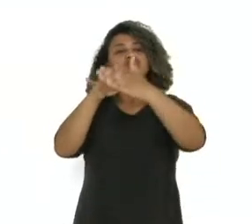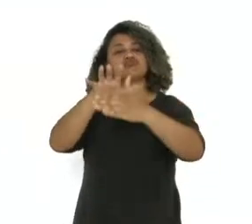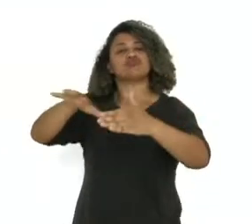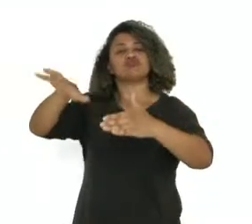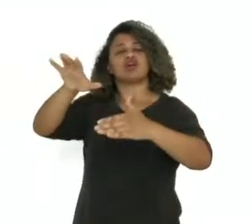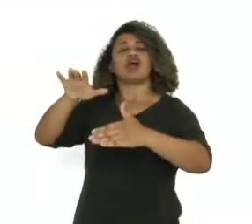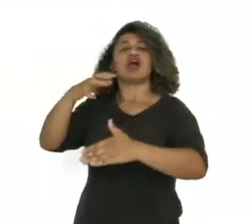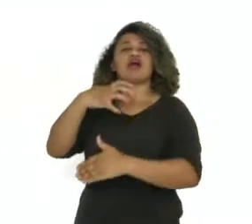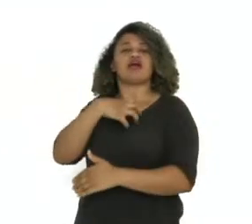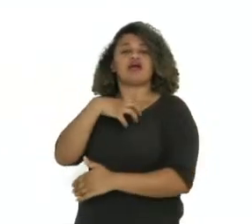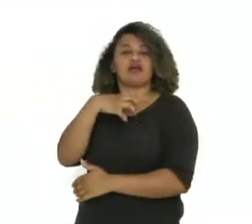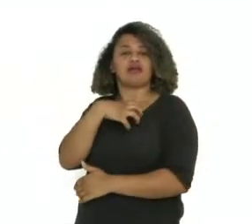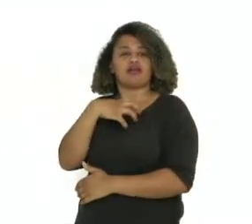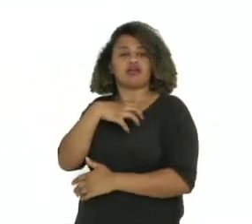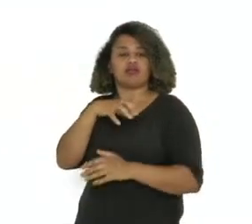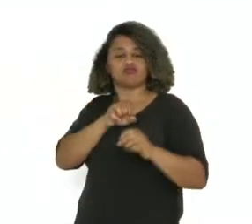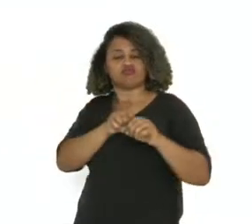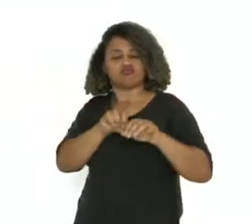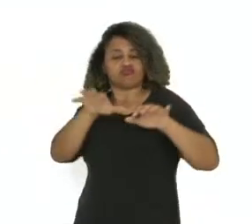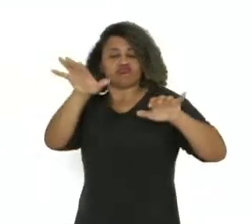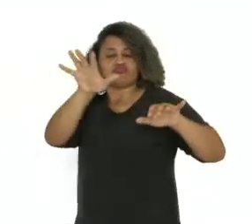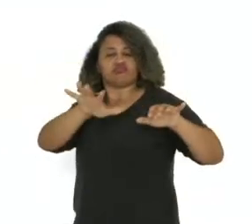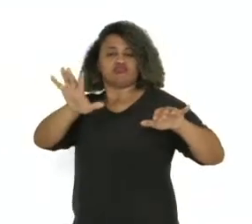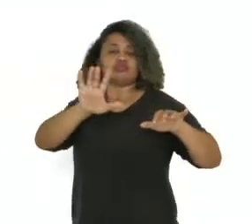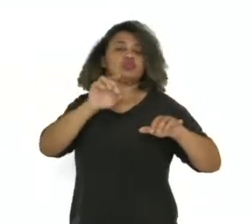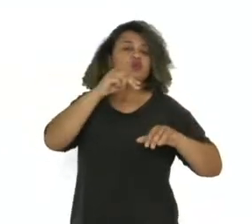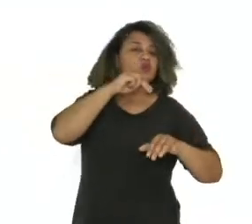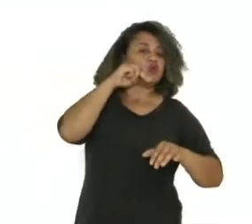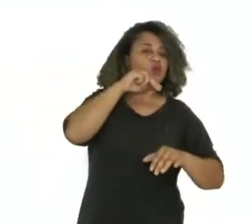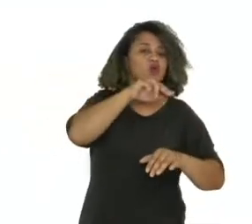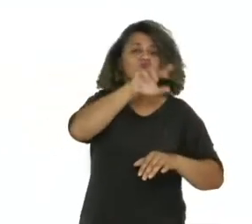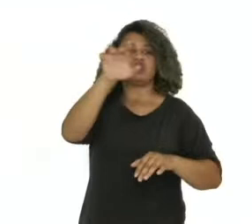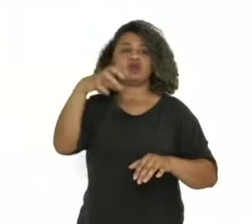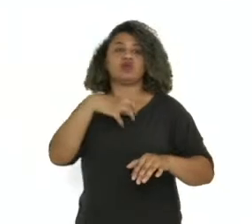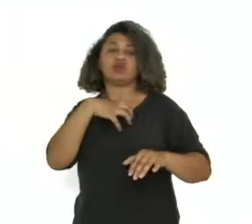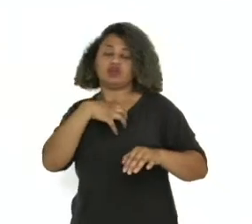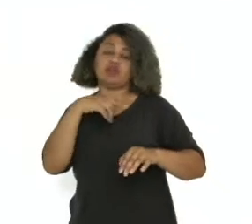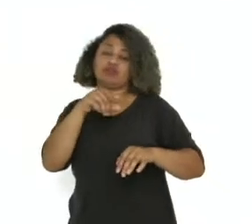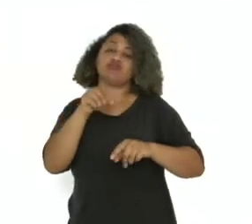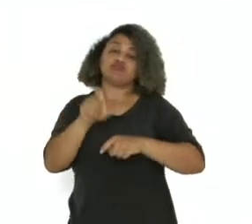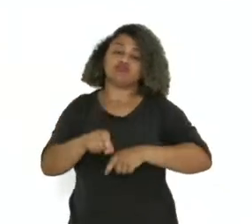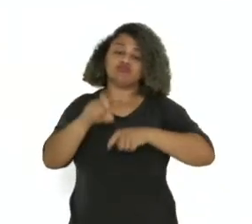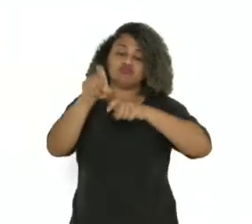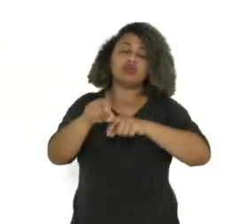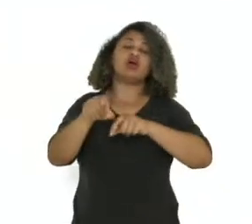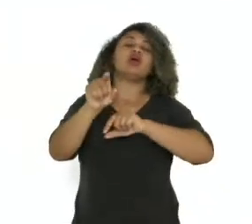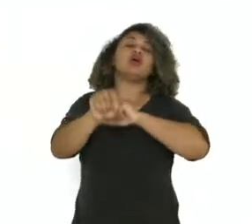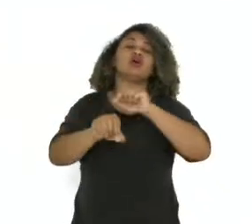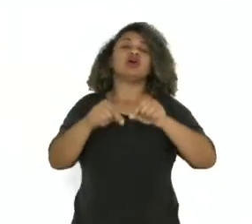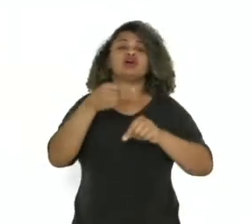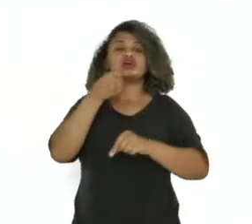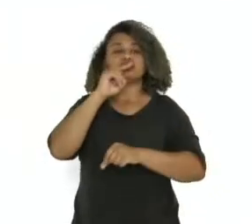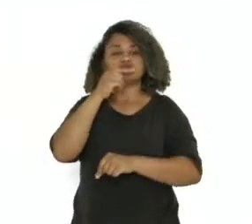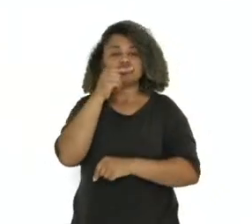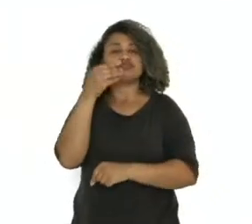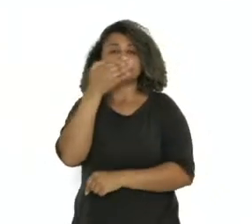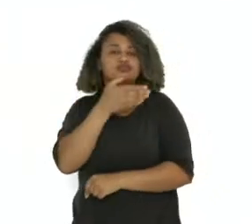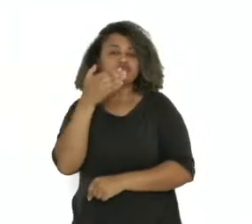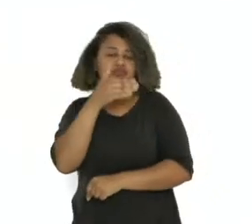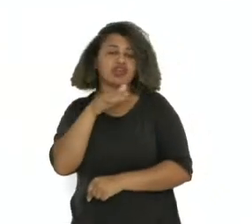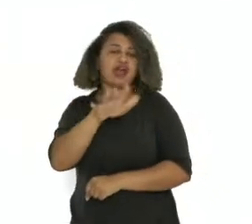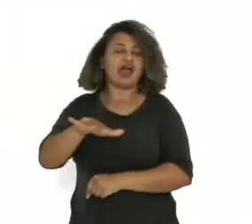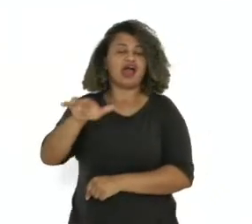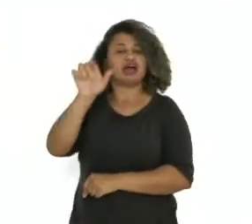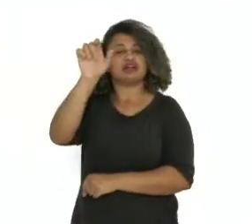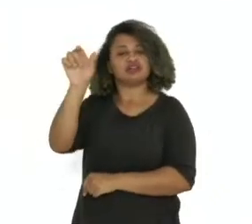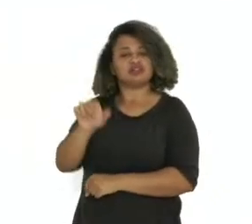Então, partes que se estendem desde o Rio Grande do Norte até a Bahia, que se cultiva cana-de-açúcar. É essa área chamada ali Zona da